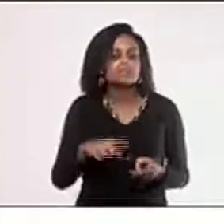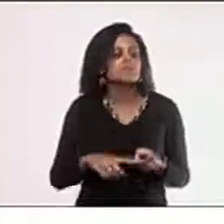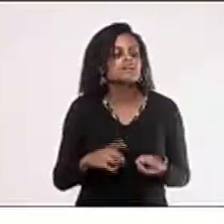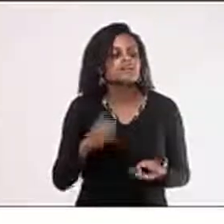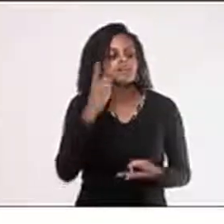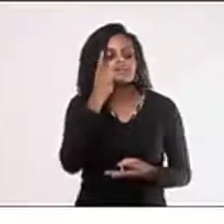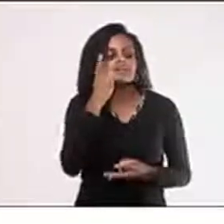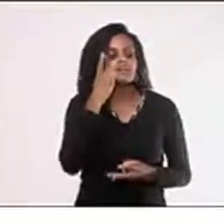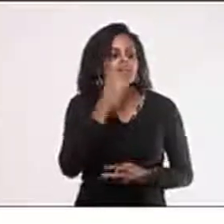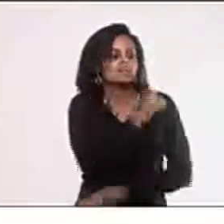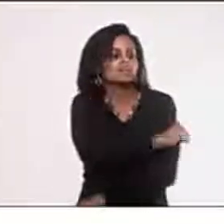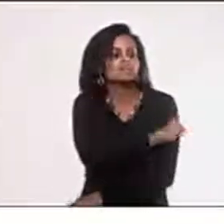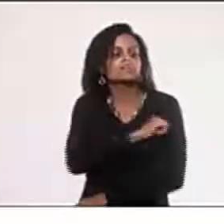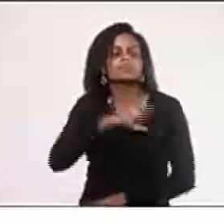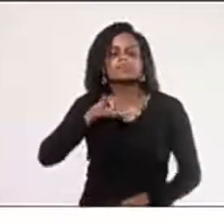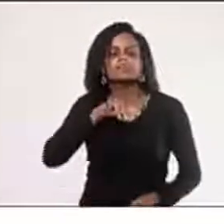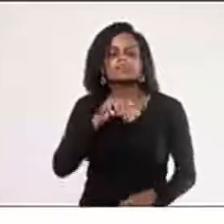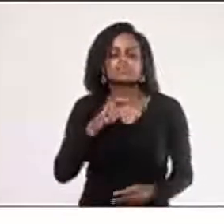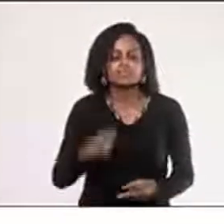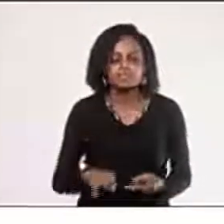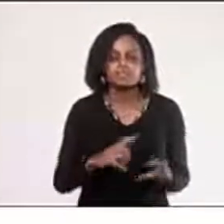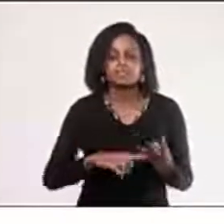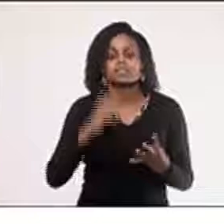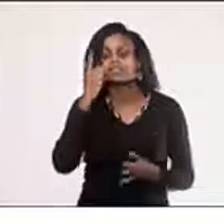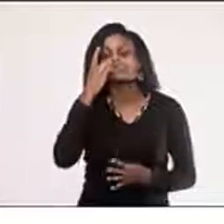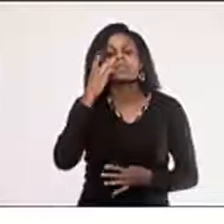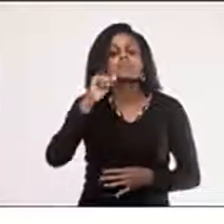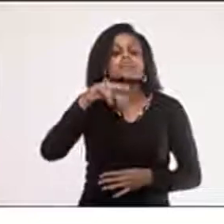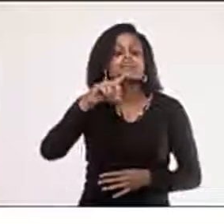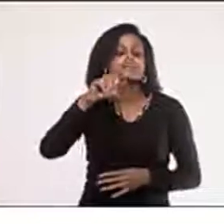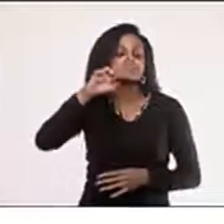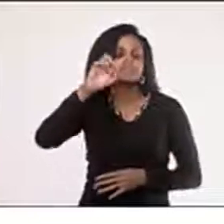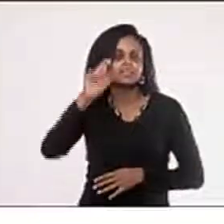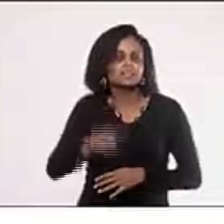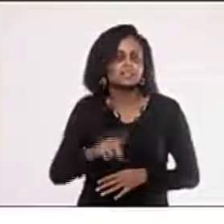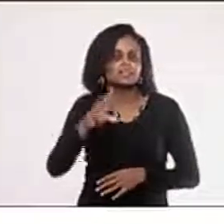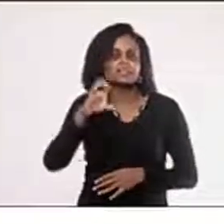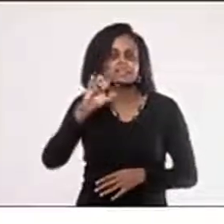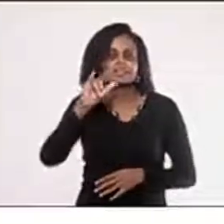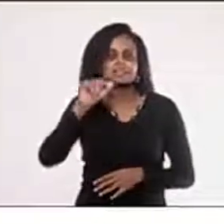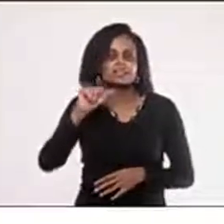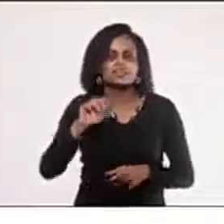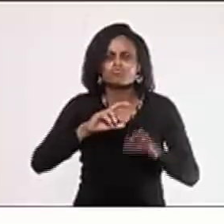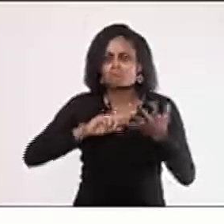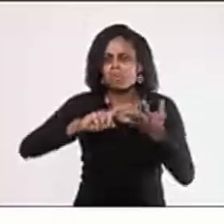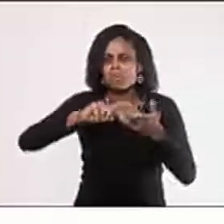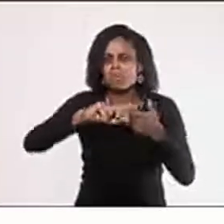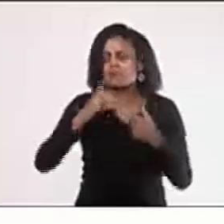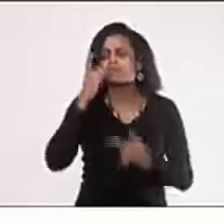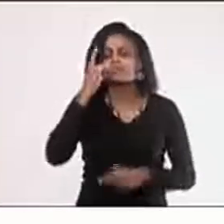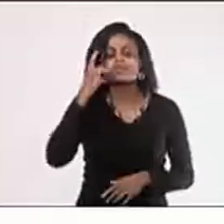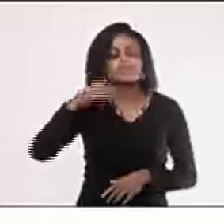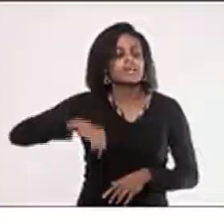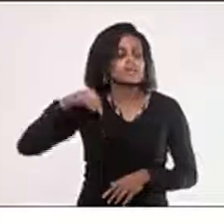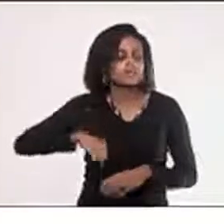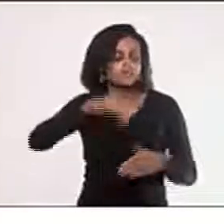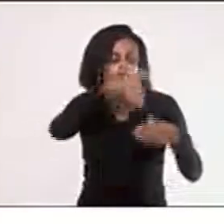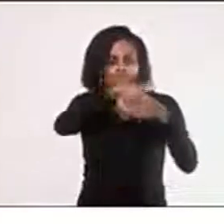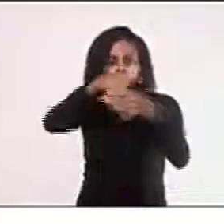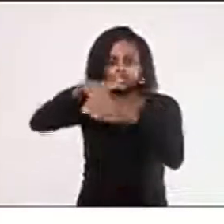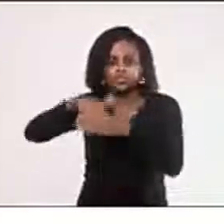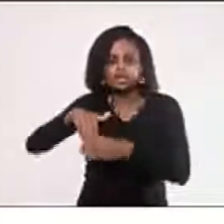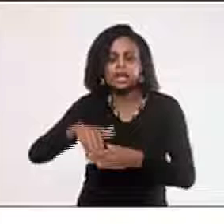deputada enfermeira Rejane, deputado André Siciliano, diversos deputados aqui que votaram